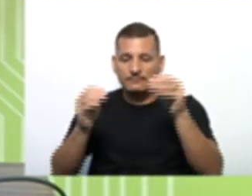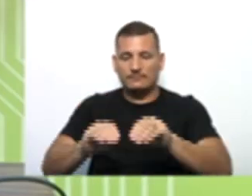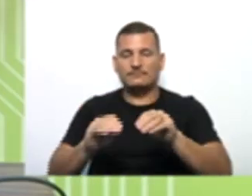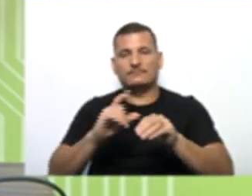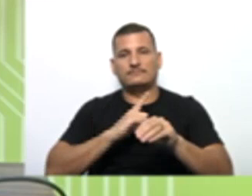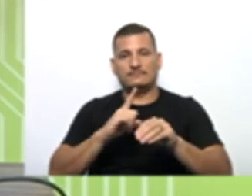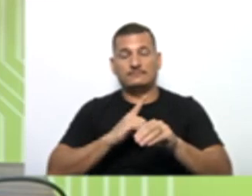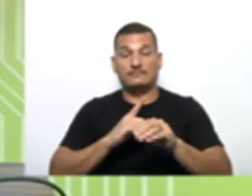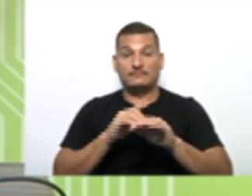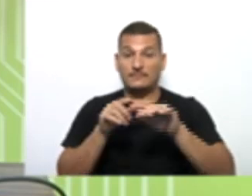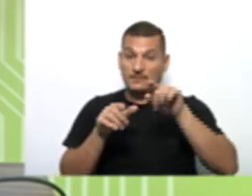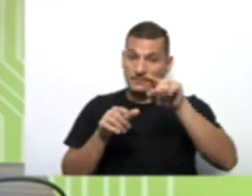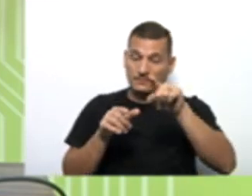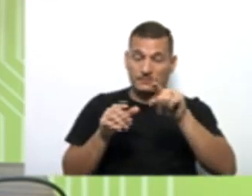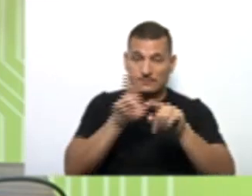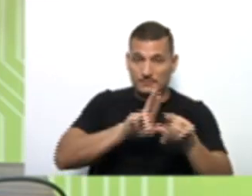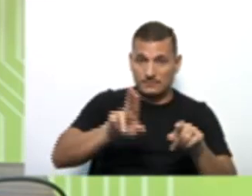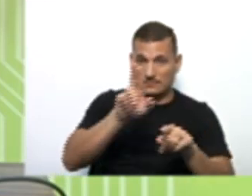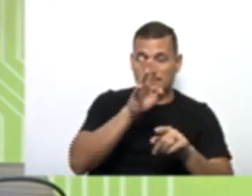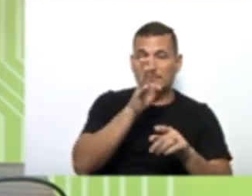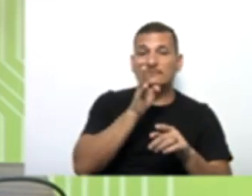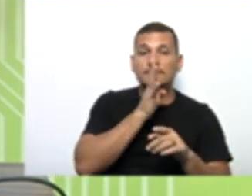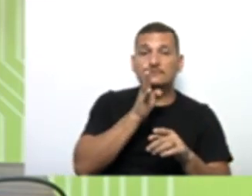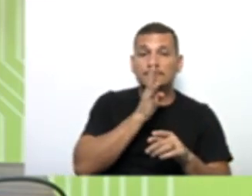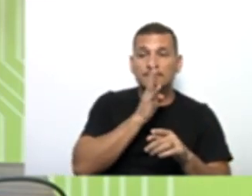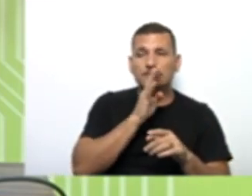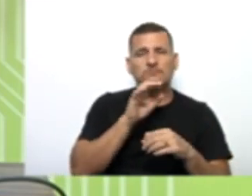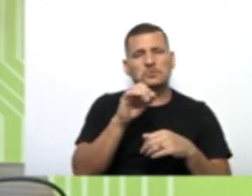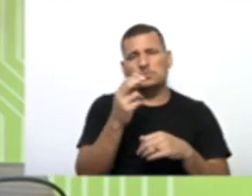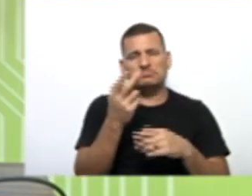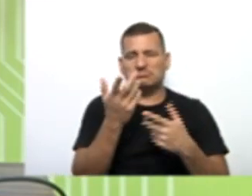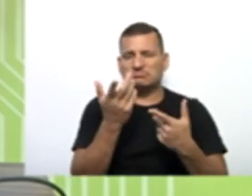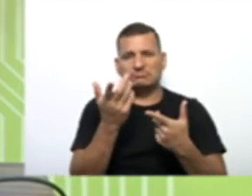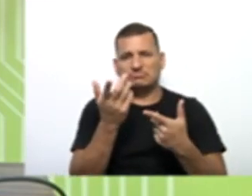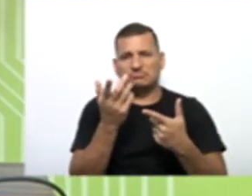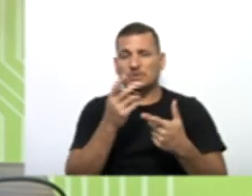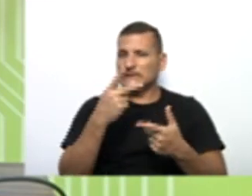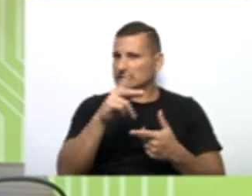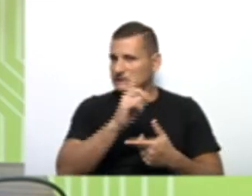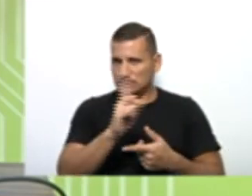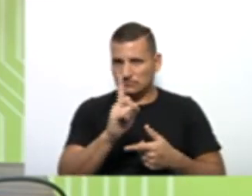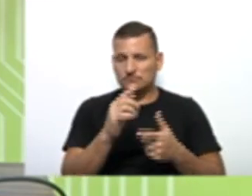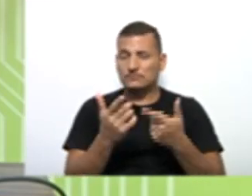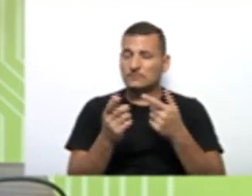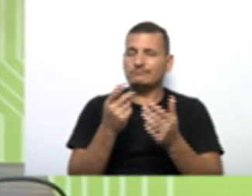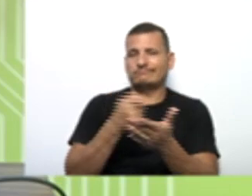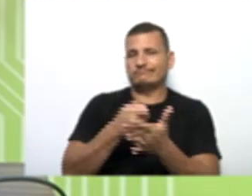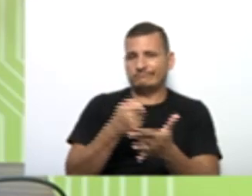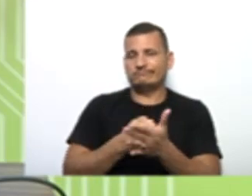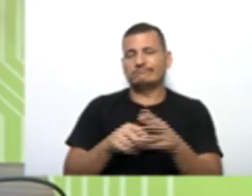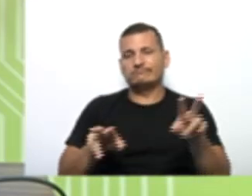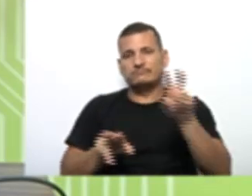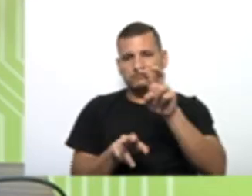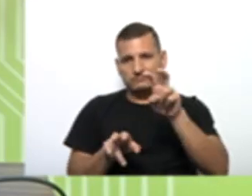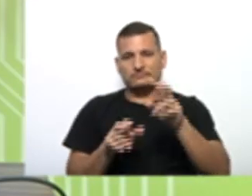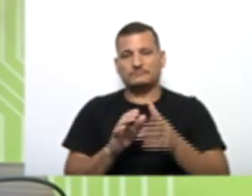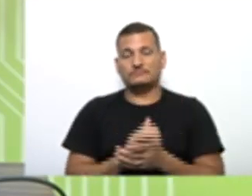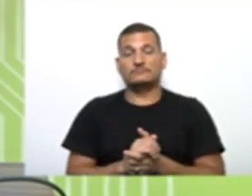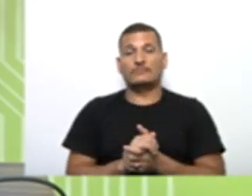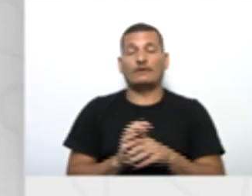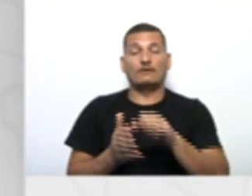utilizar um conhecimento, uma informação que não é sua, você vai sempre obrigatoriamente fazer uma citação. A